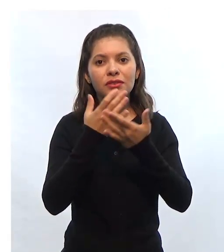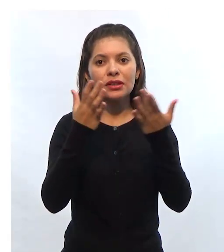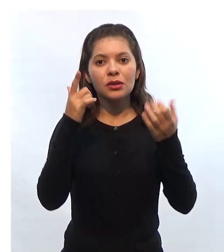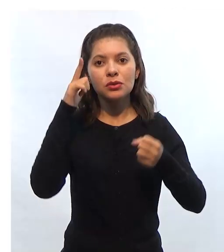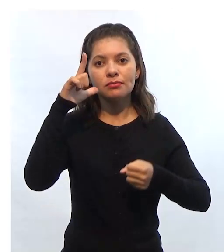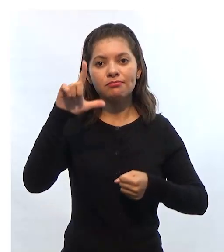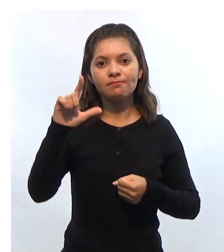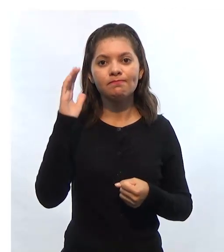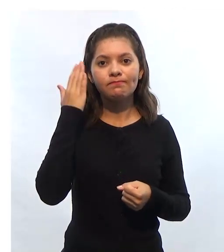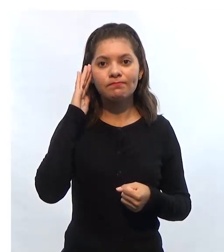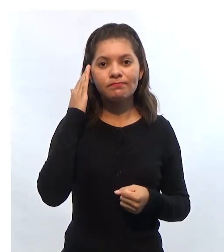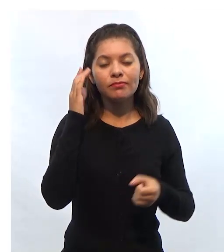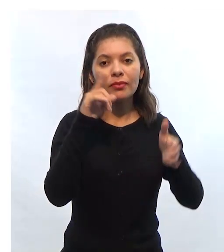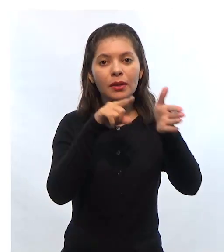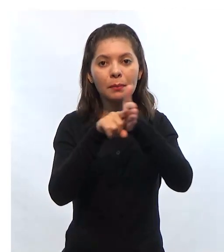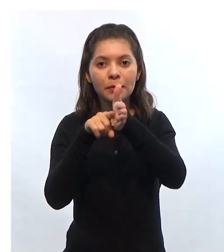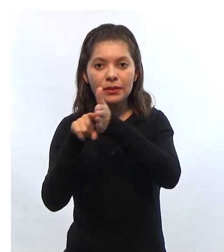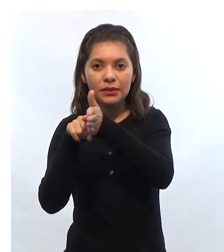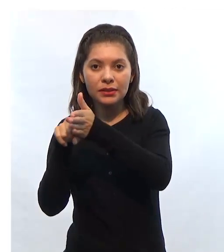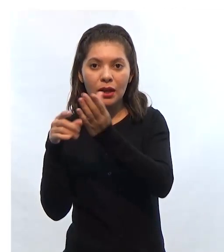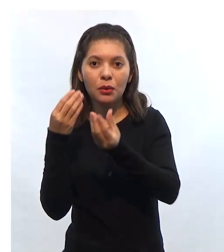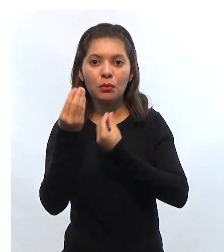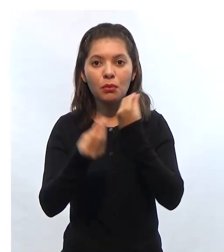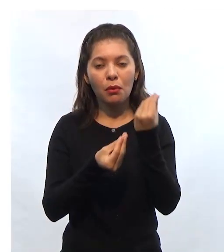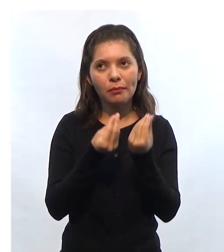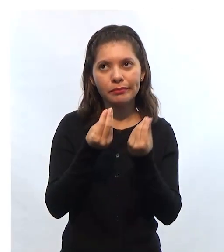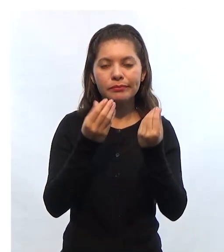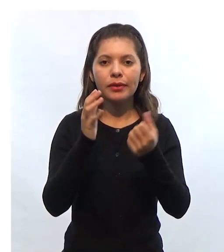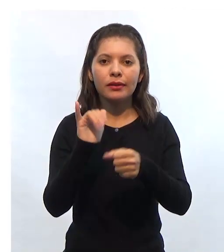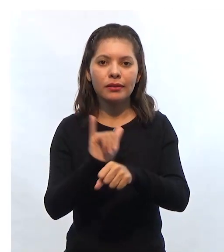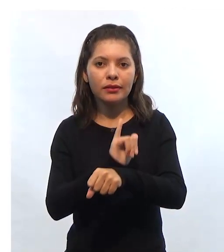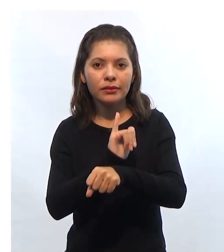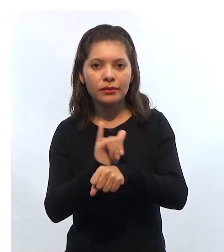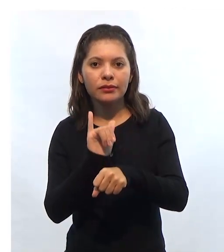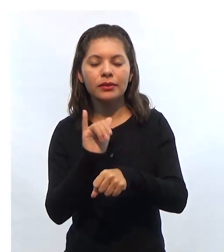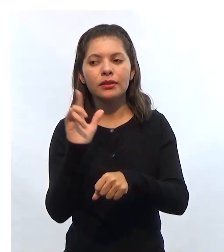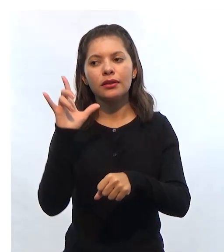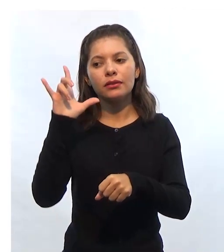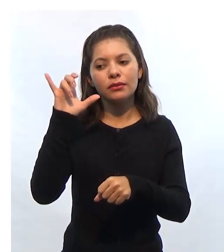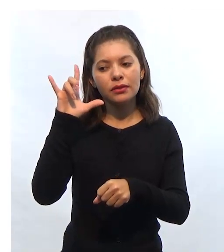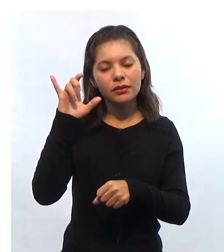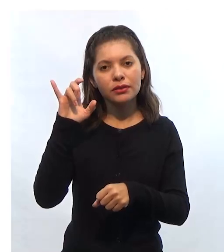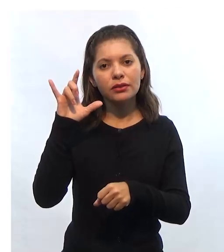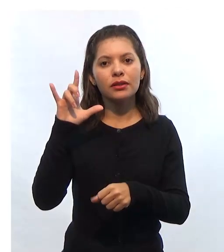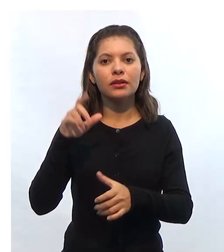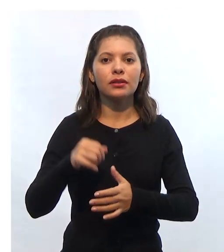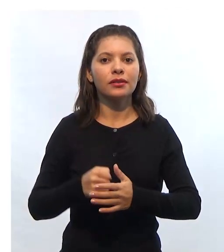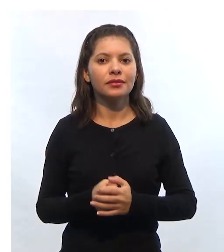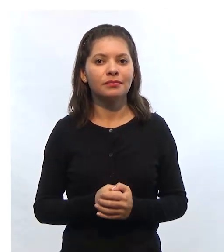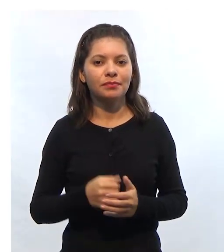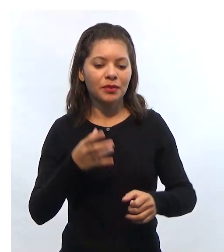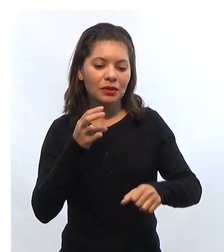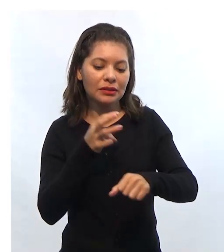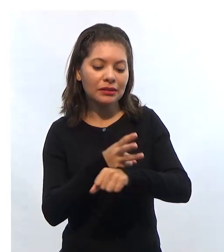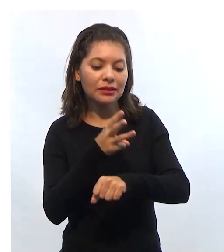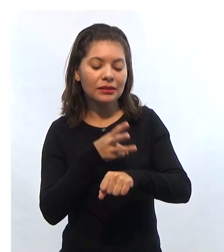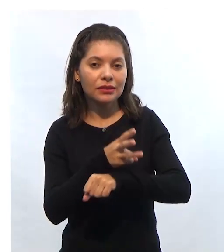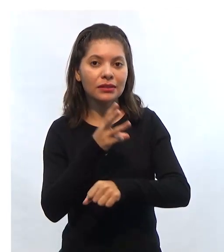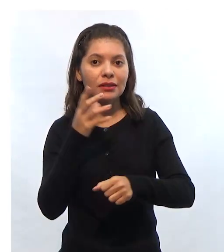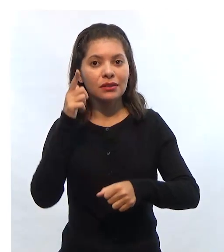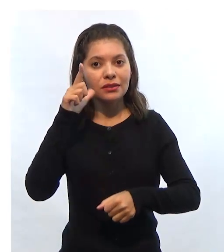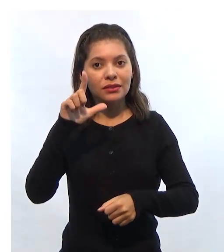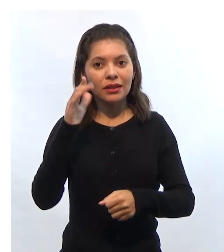disso, né? Muito disso é pesquisado através de redes sociais. Consegue entender os